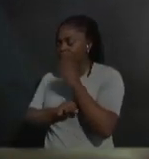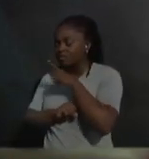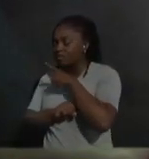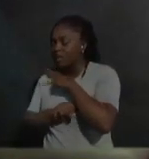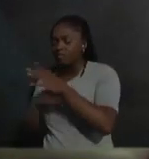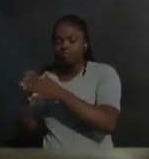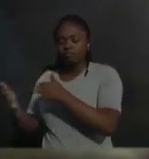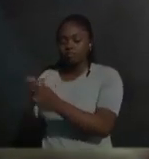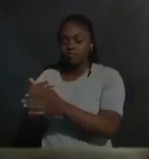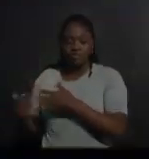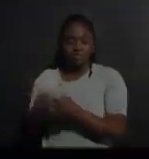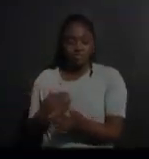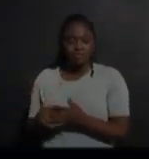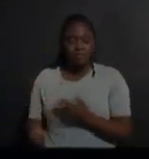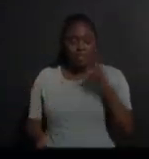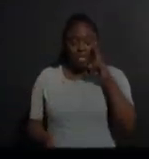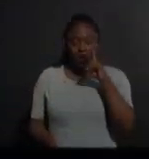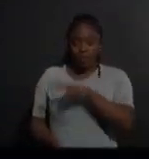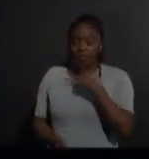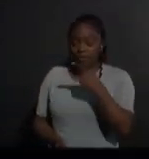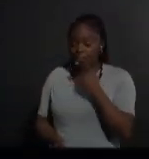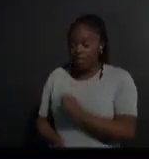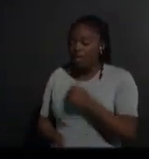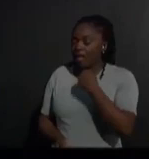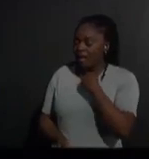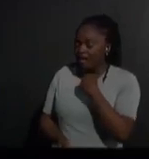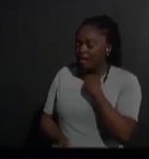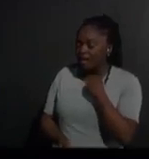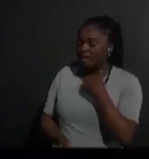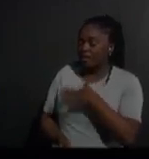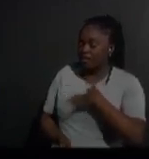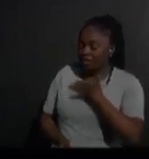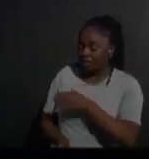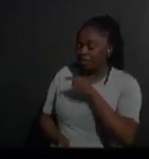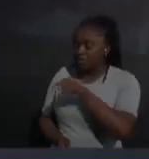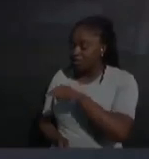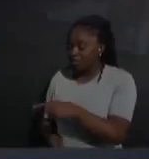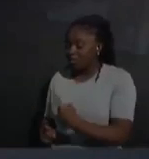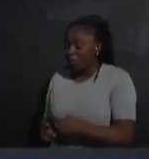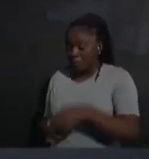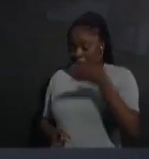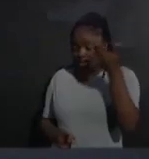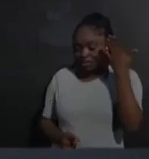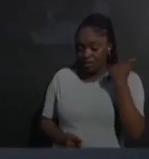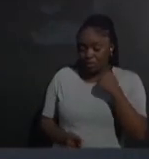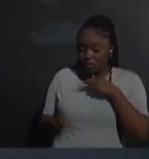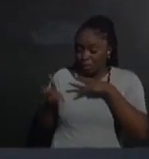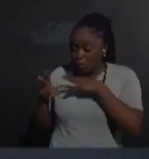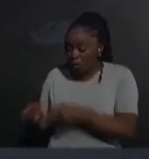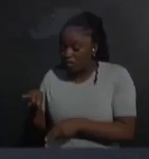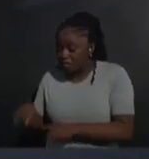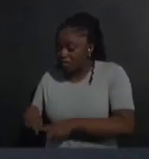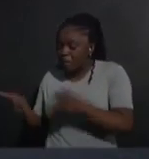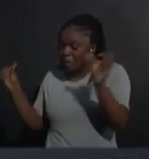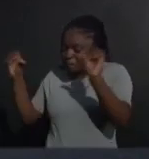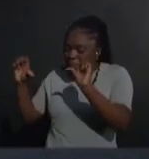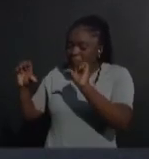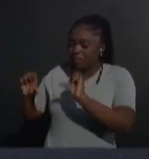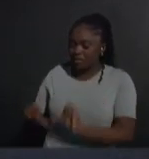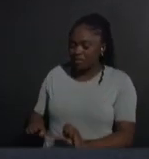É olhar e falar assim, eu te curto, porque outro pouco tempo atrás eu era desse jeito, só que eu era pior. É você conseguir